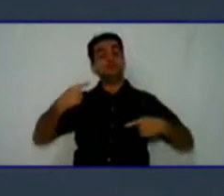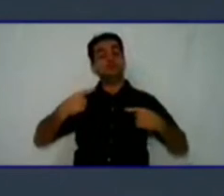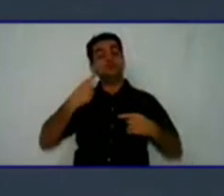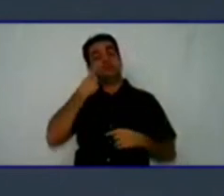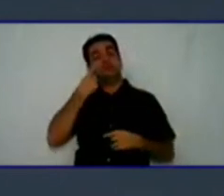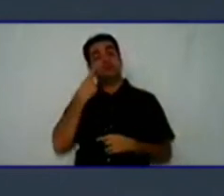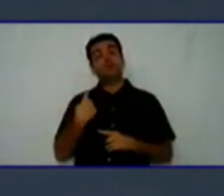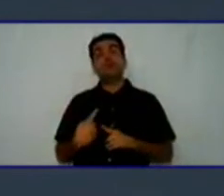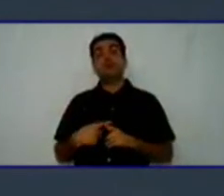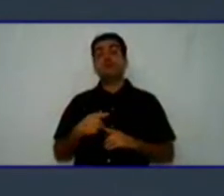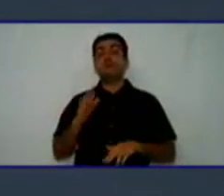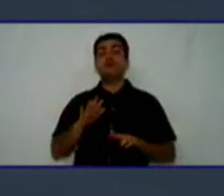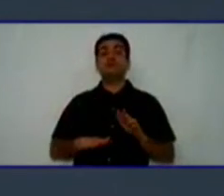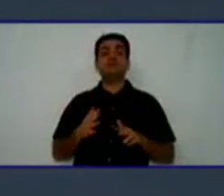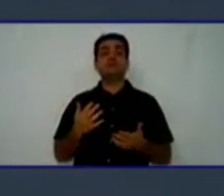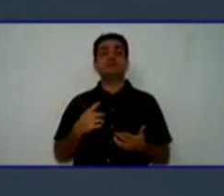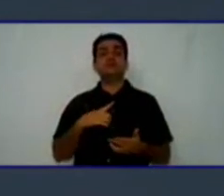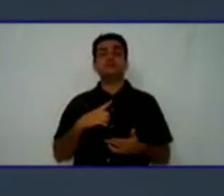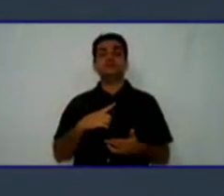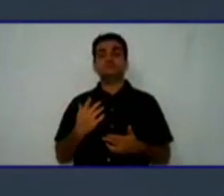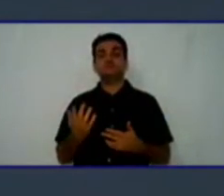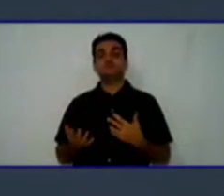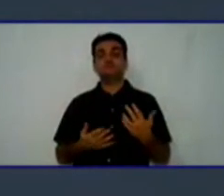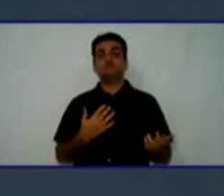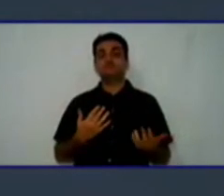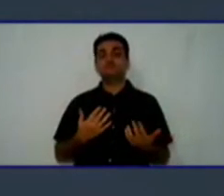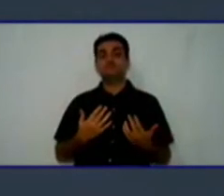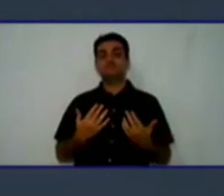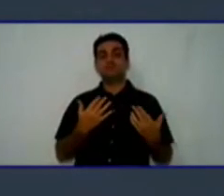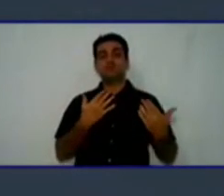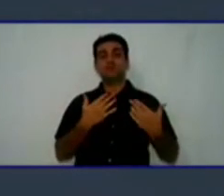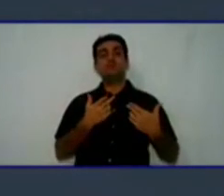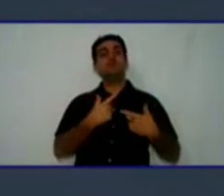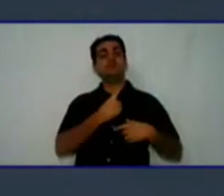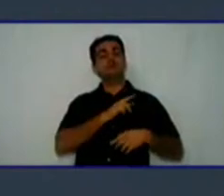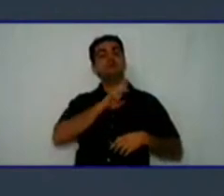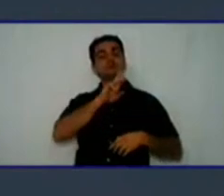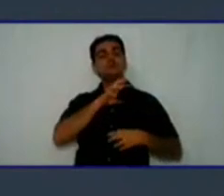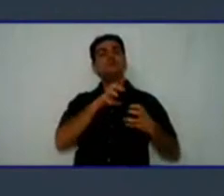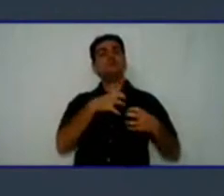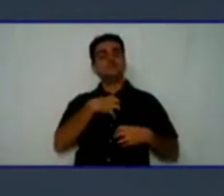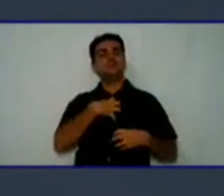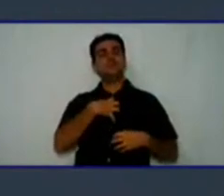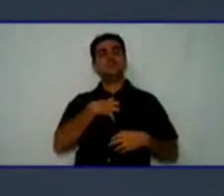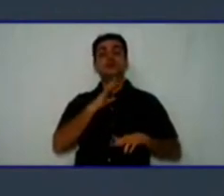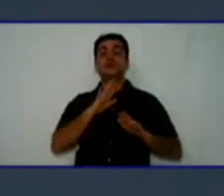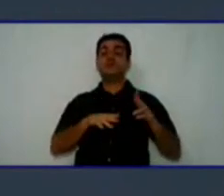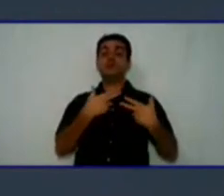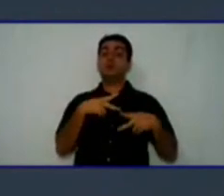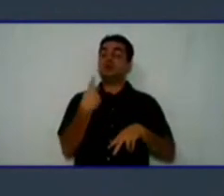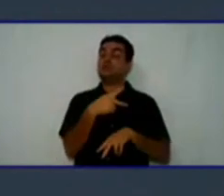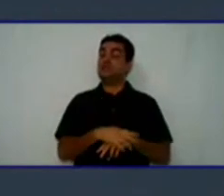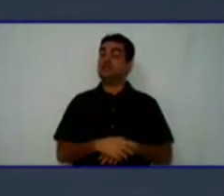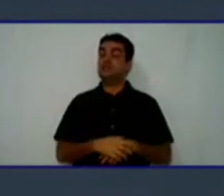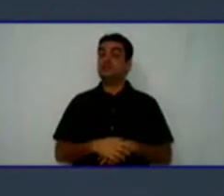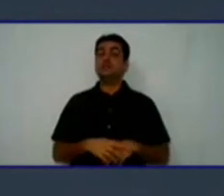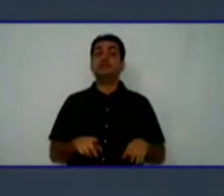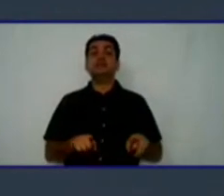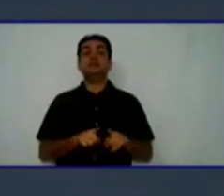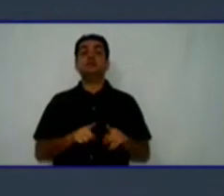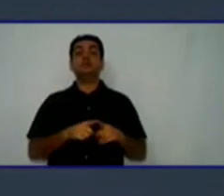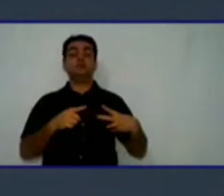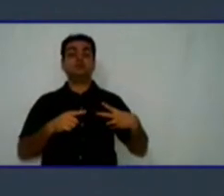porque eventualmente poderia ser regressivamente responsabilizado por alguma conduta e eventualmente seus